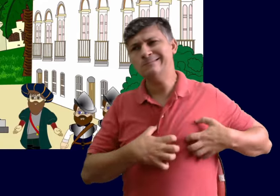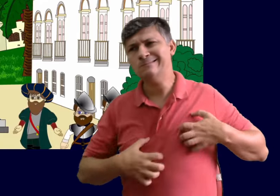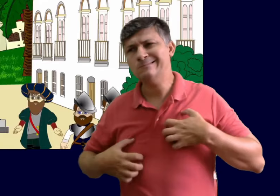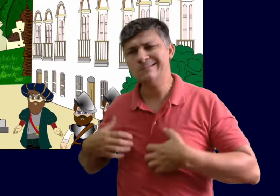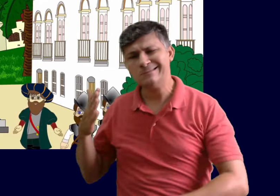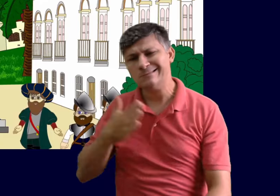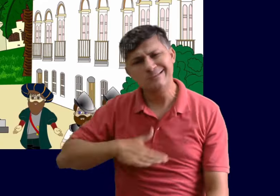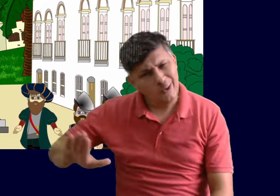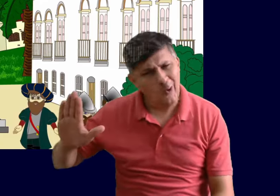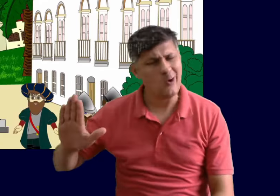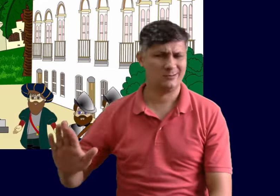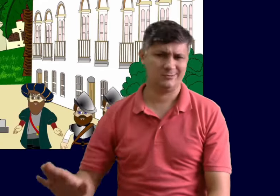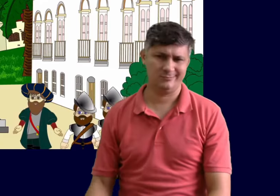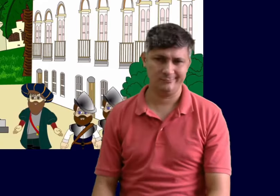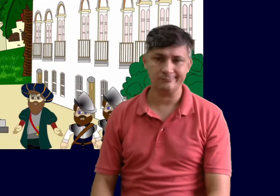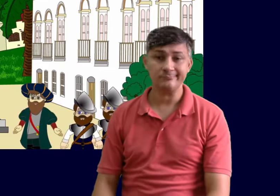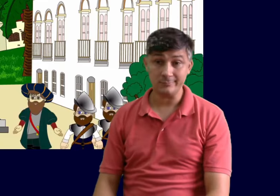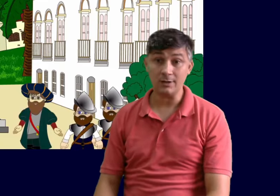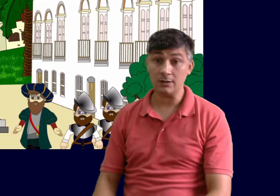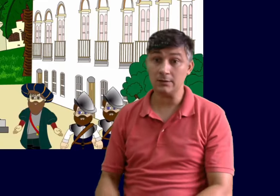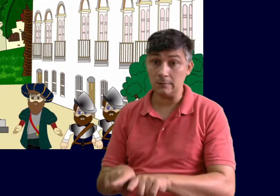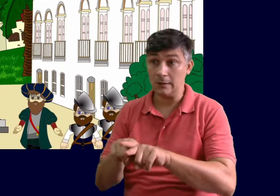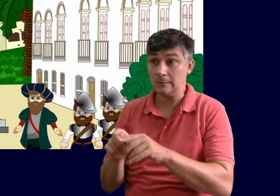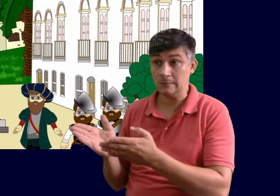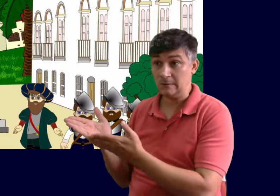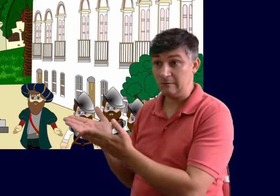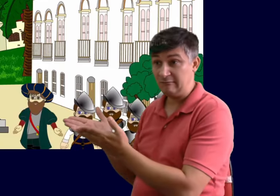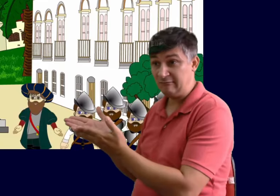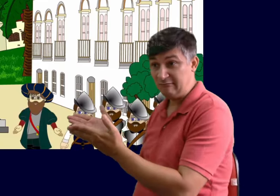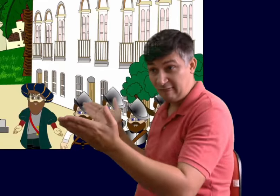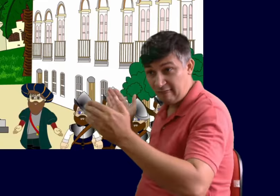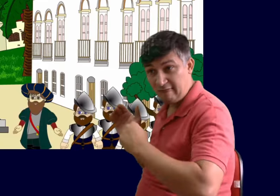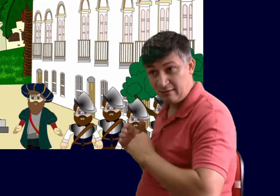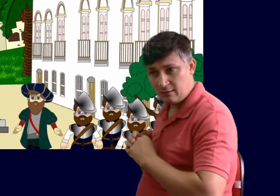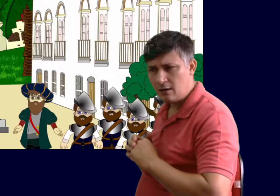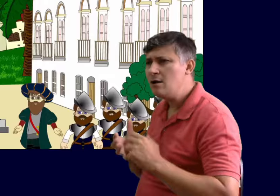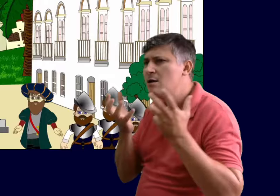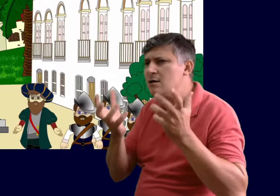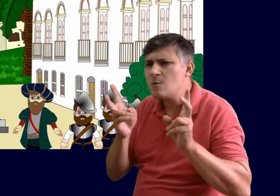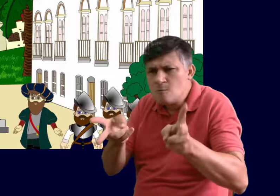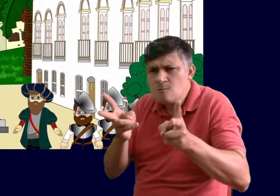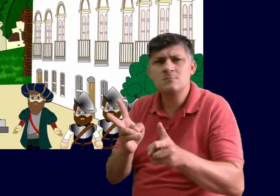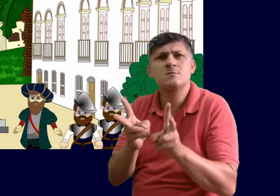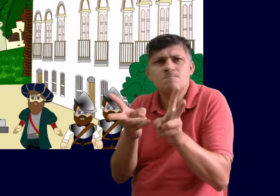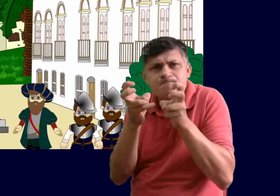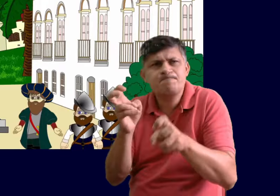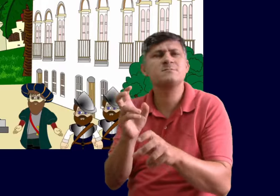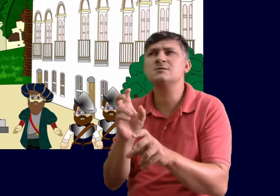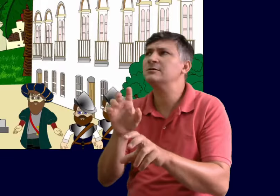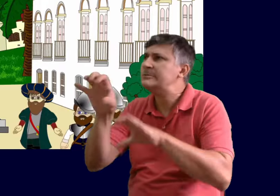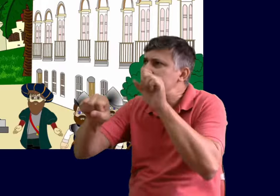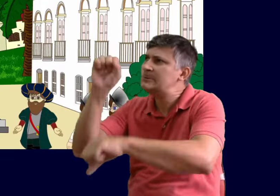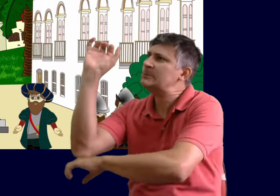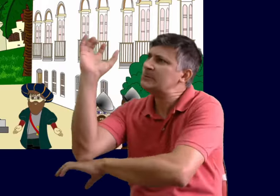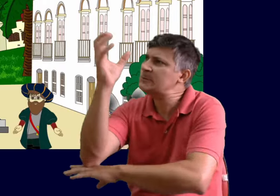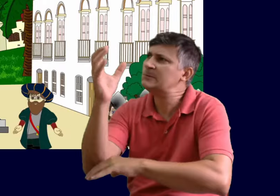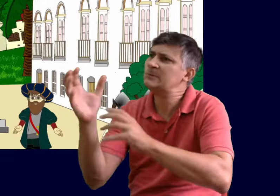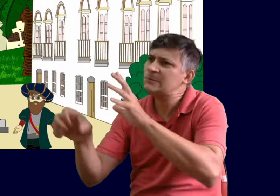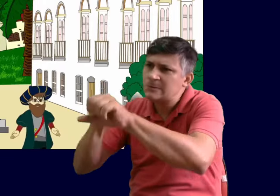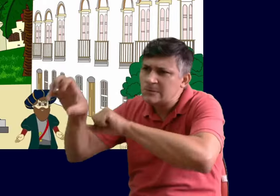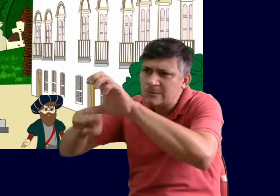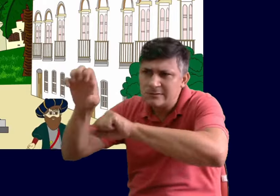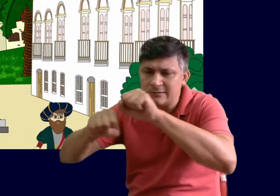Os colonizadores e senhores de engenho queriam continuar explorando as riquezas do Brasil